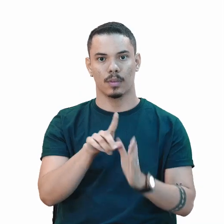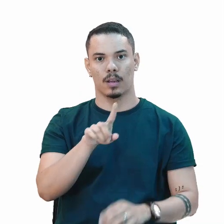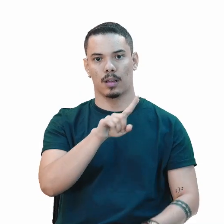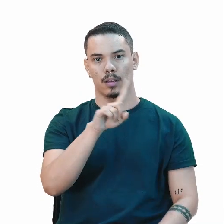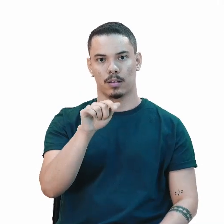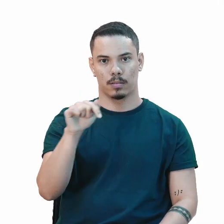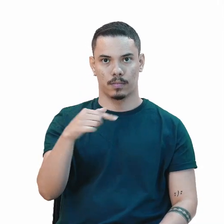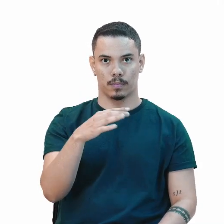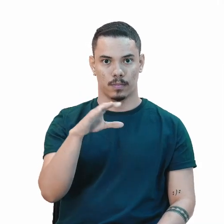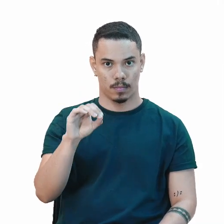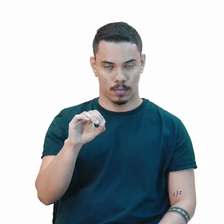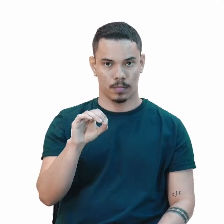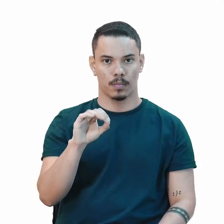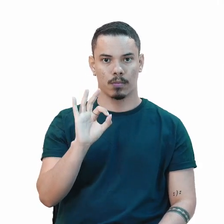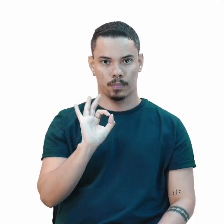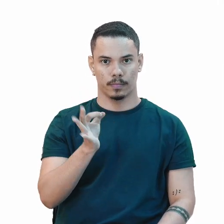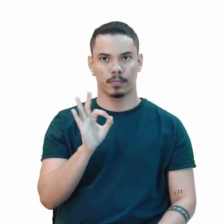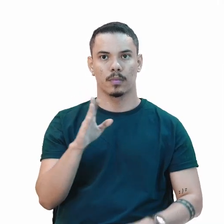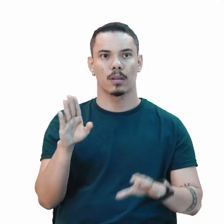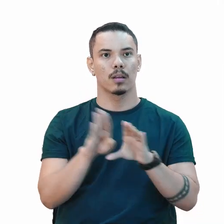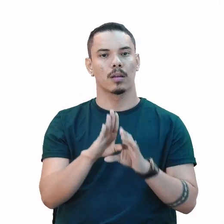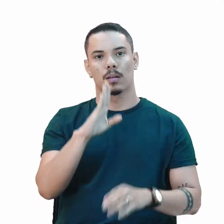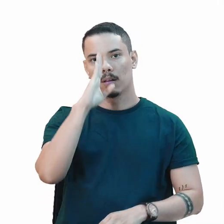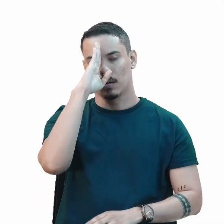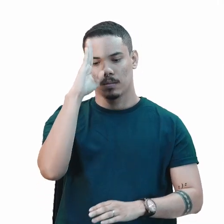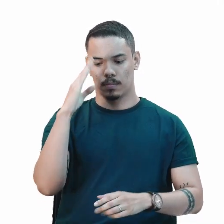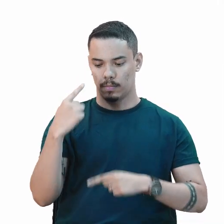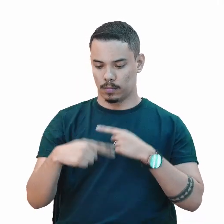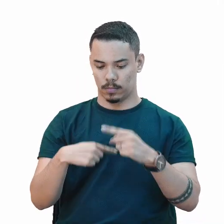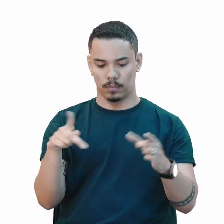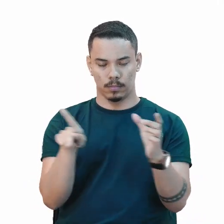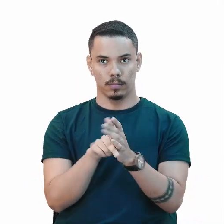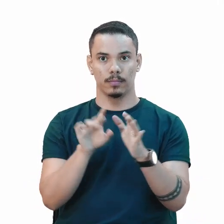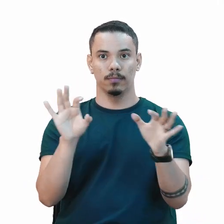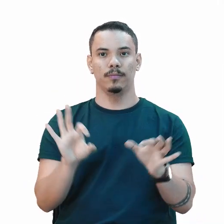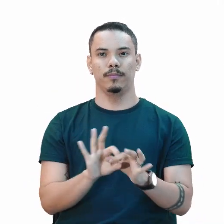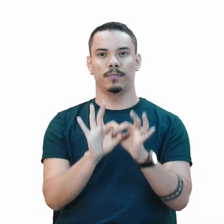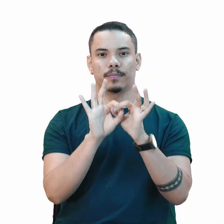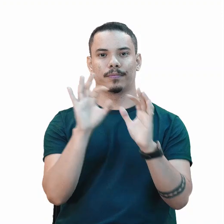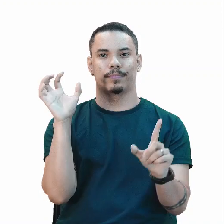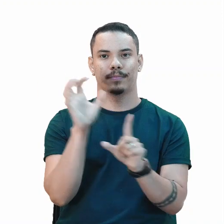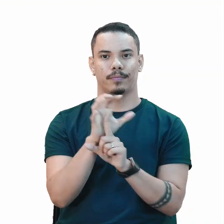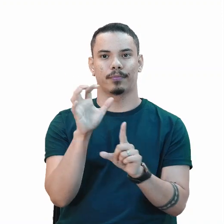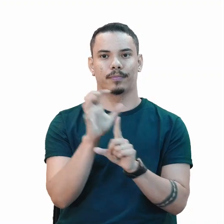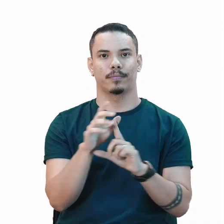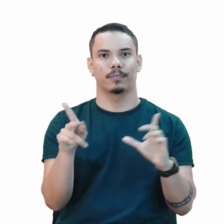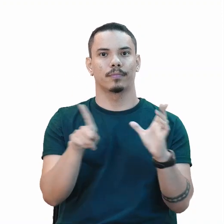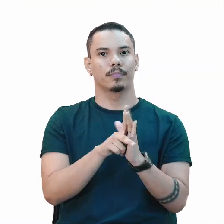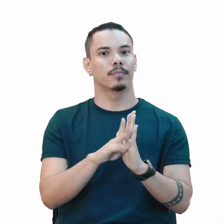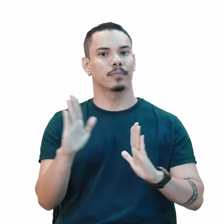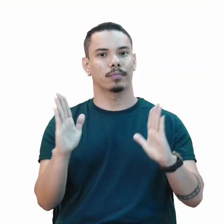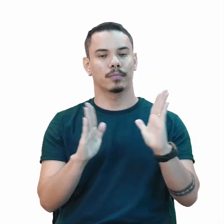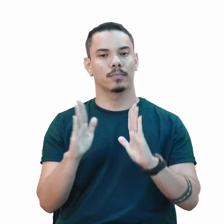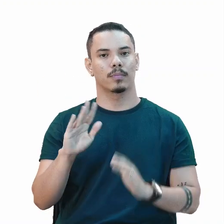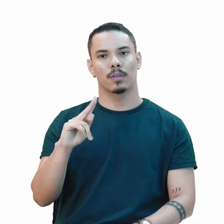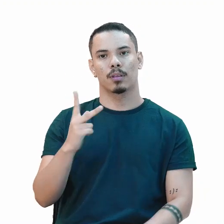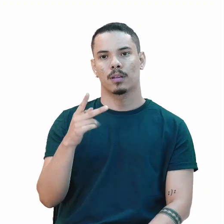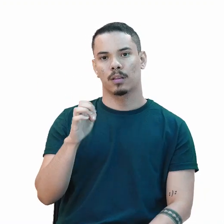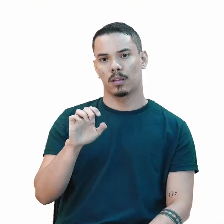Cício. Foi uma corrente filosófica de maior influência lá no período